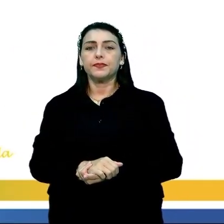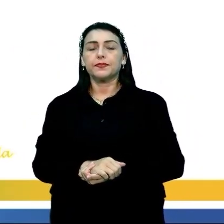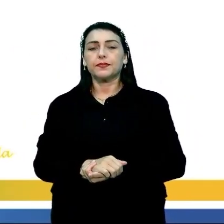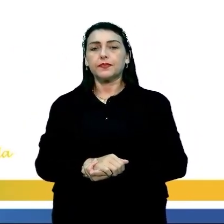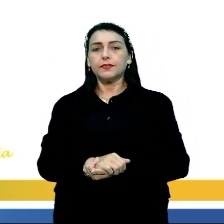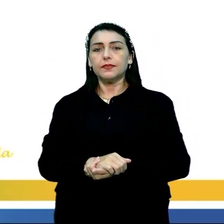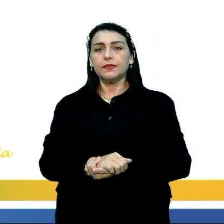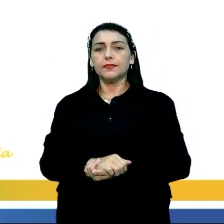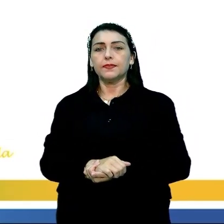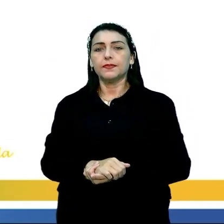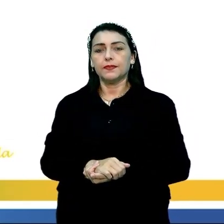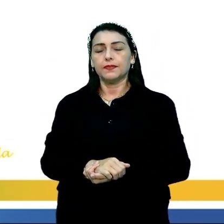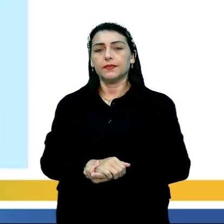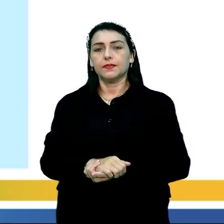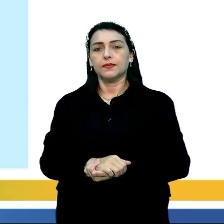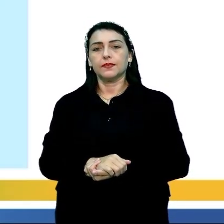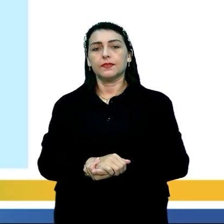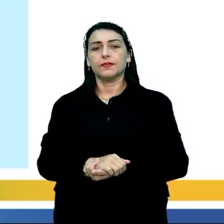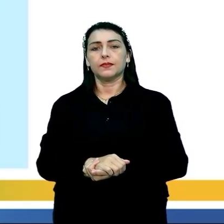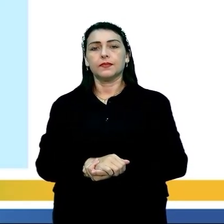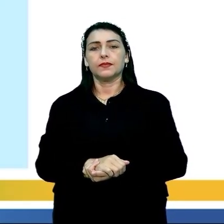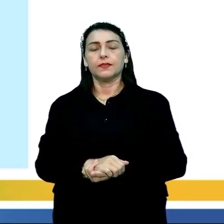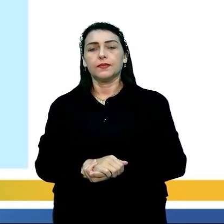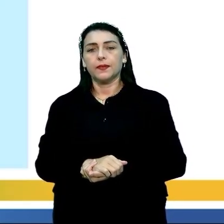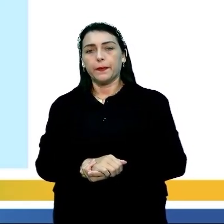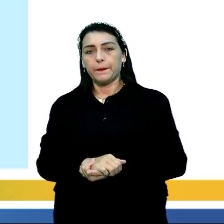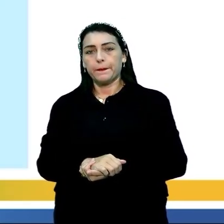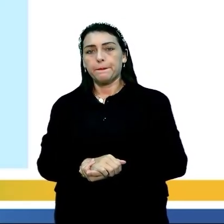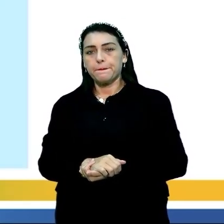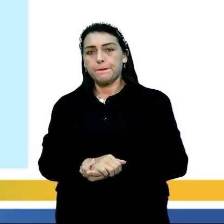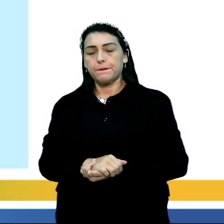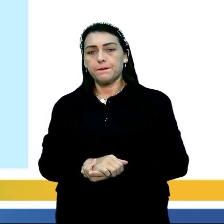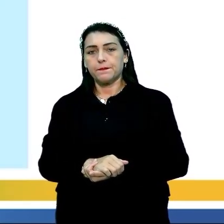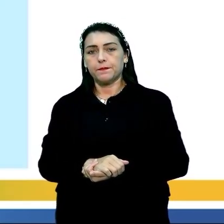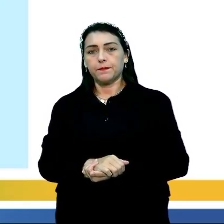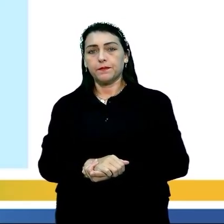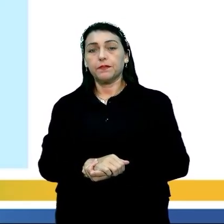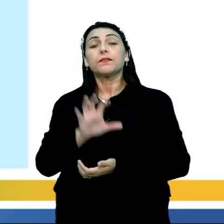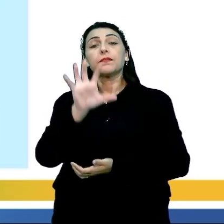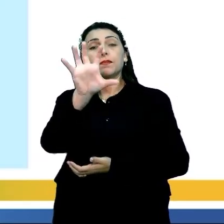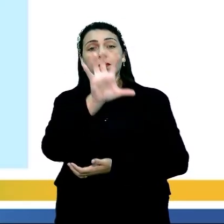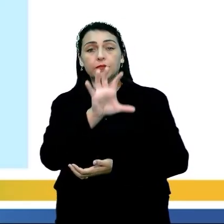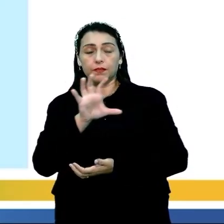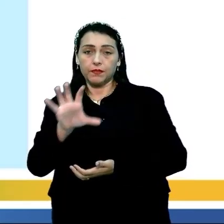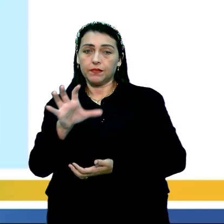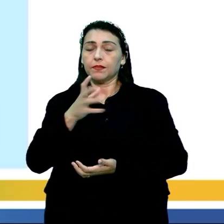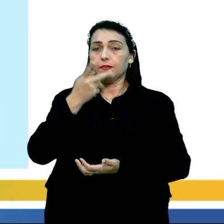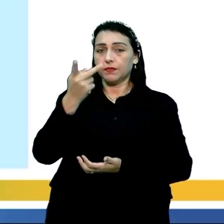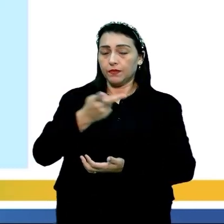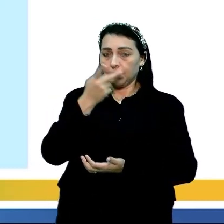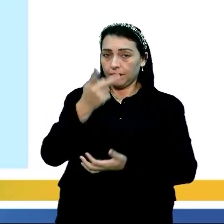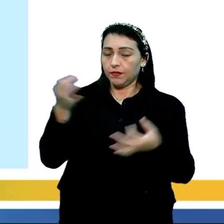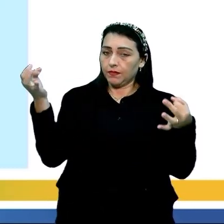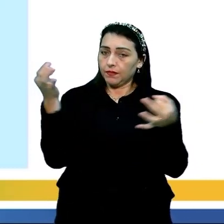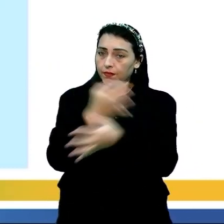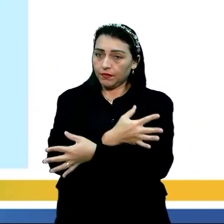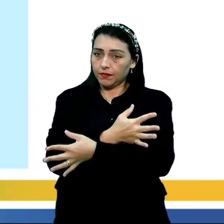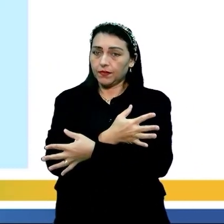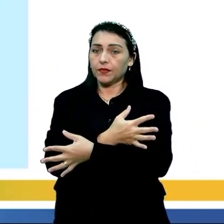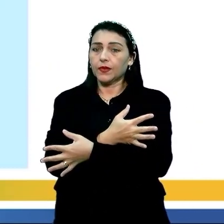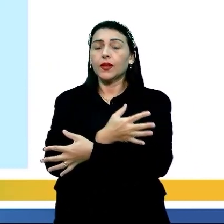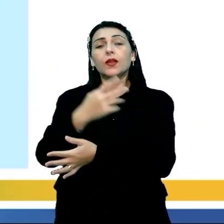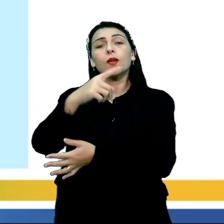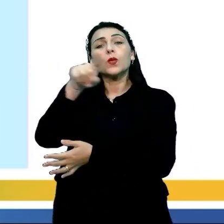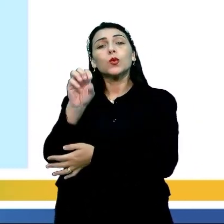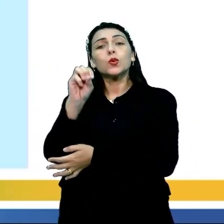o clima, certo? Vamos lá. Entre os domínios, como eu disse, se formam as chamadas zonas